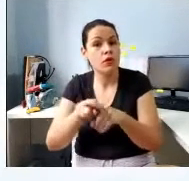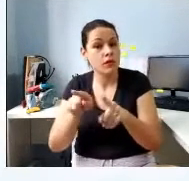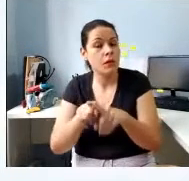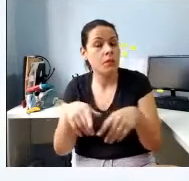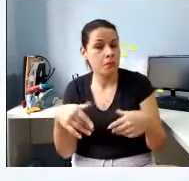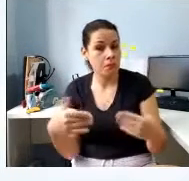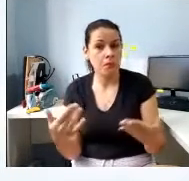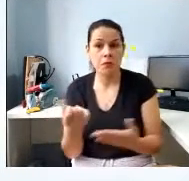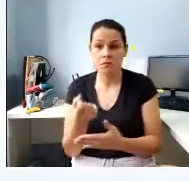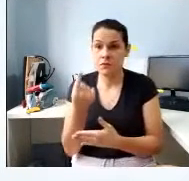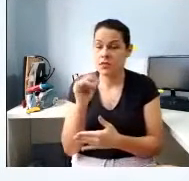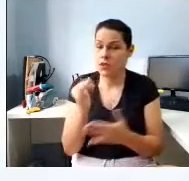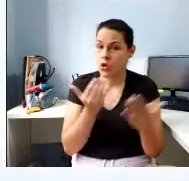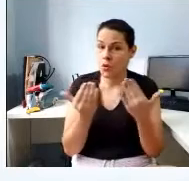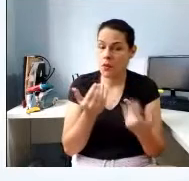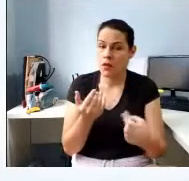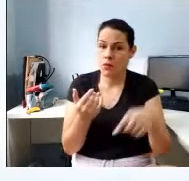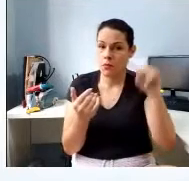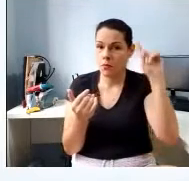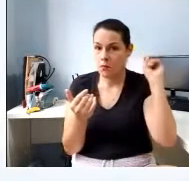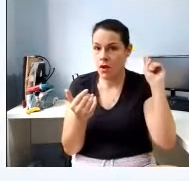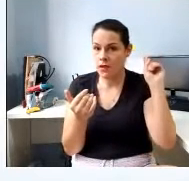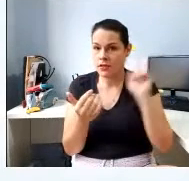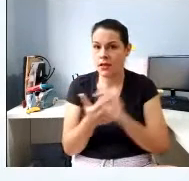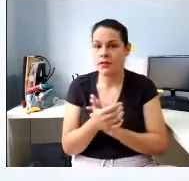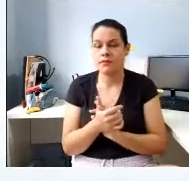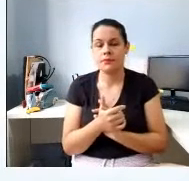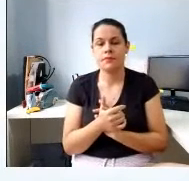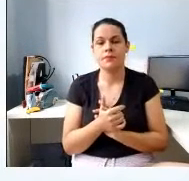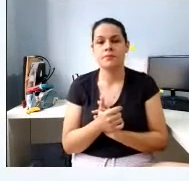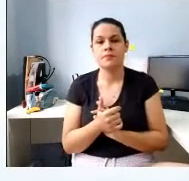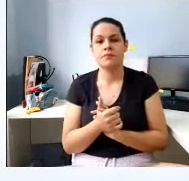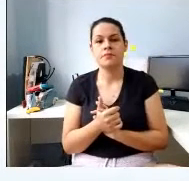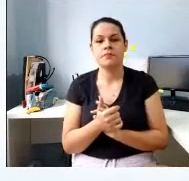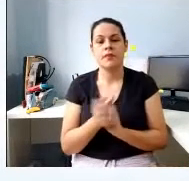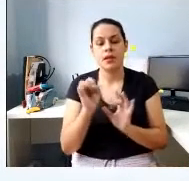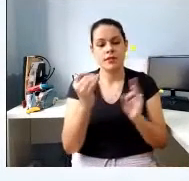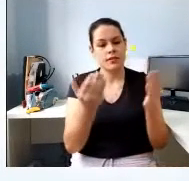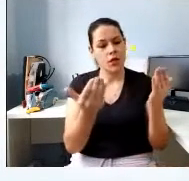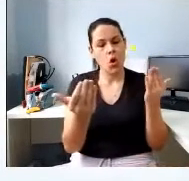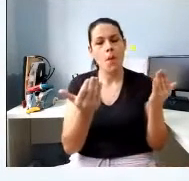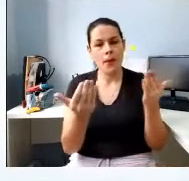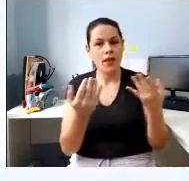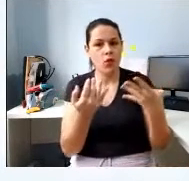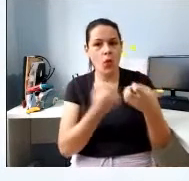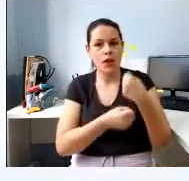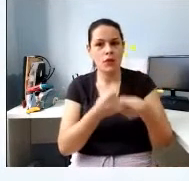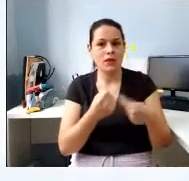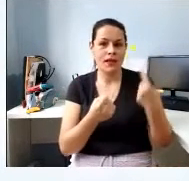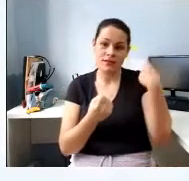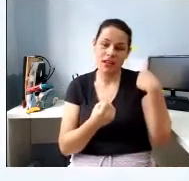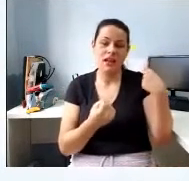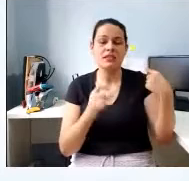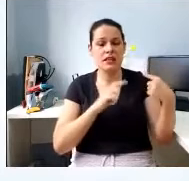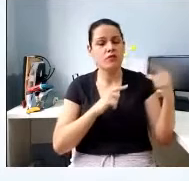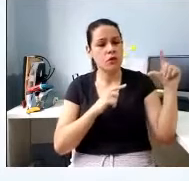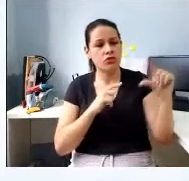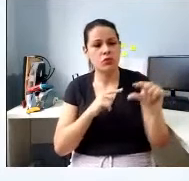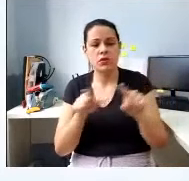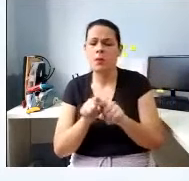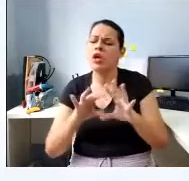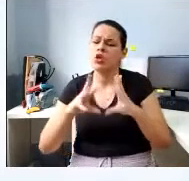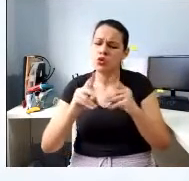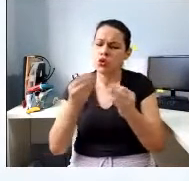última eleição da última eleição para a atual, né? Então, natural, todos perderam votos